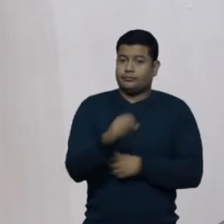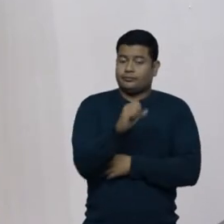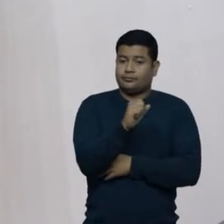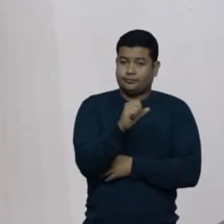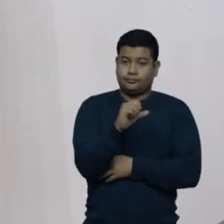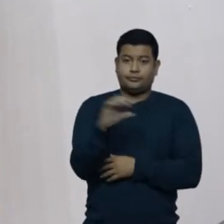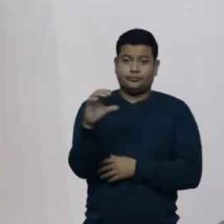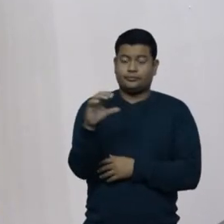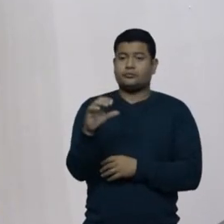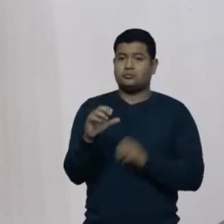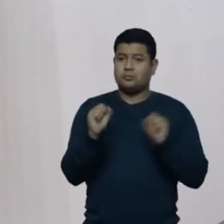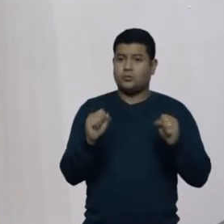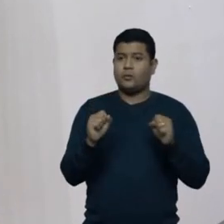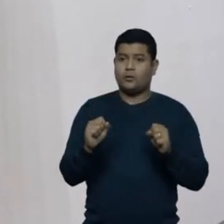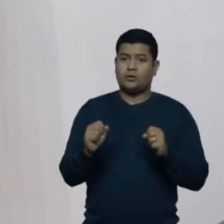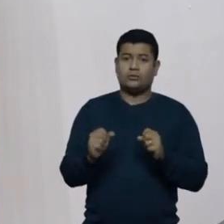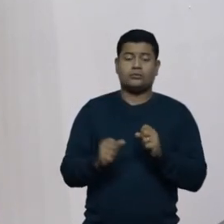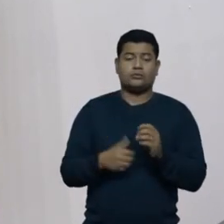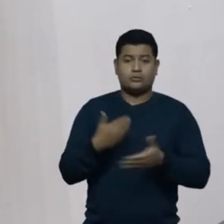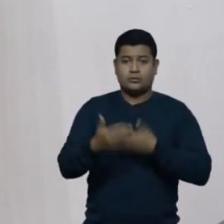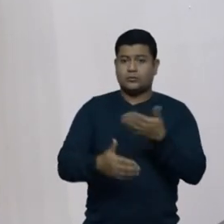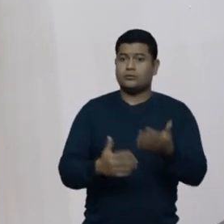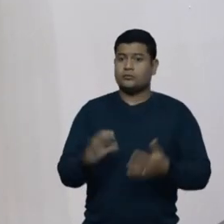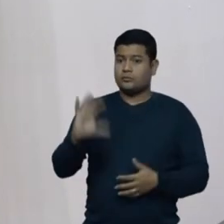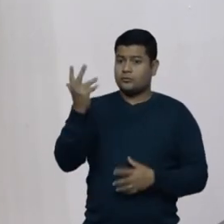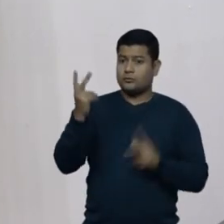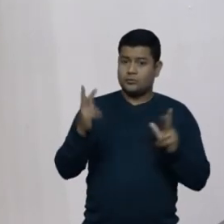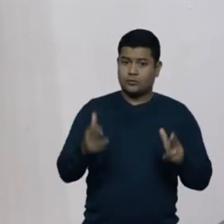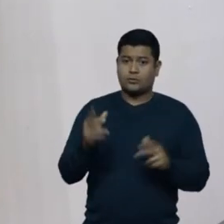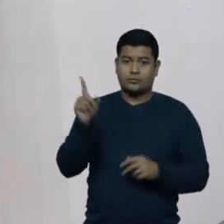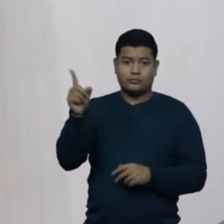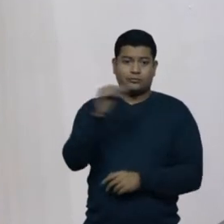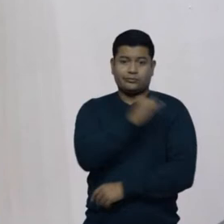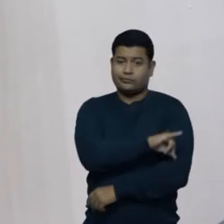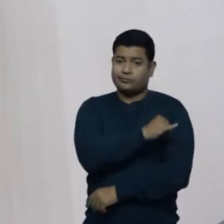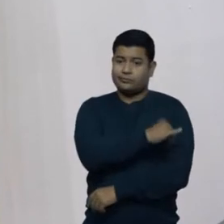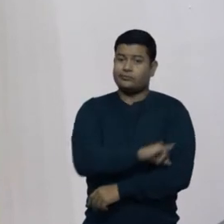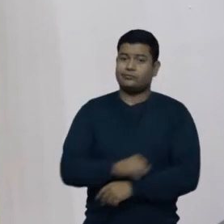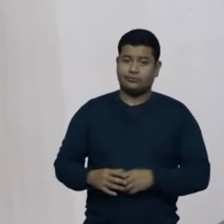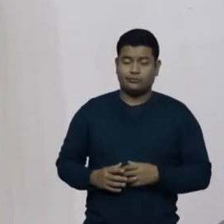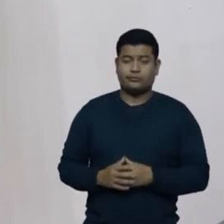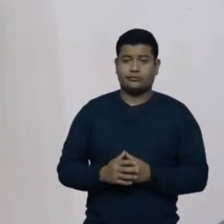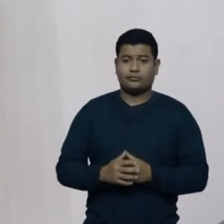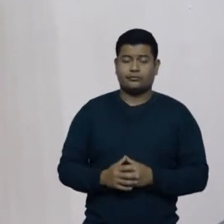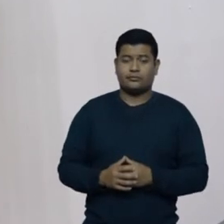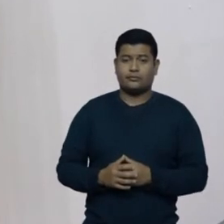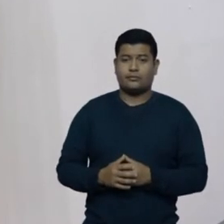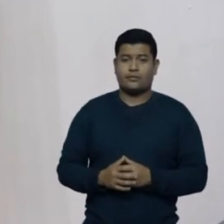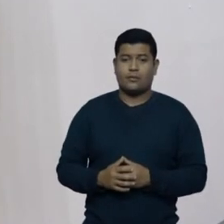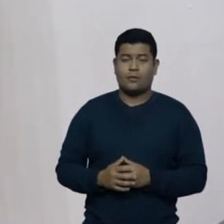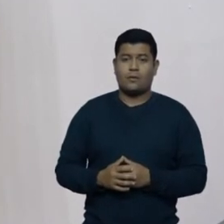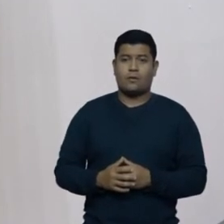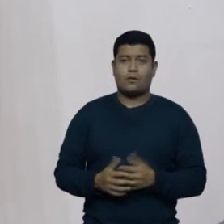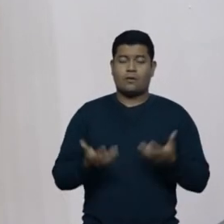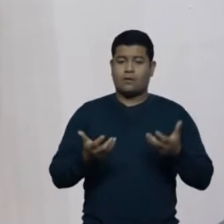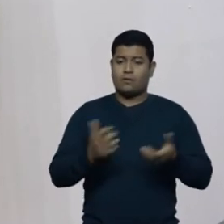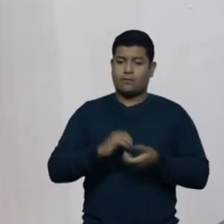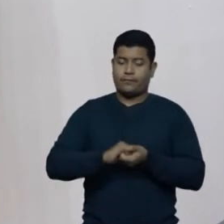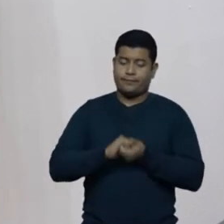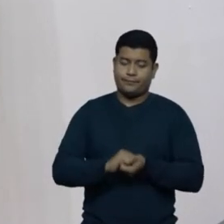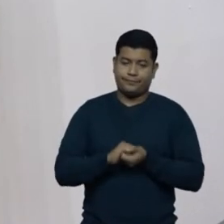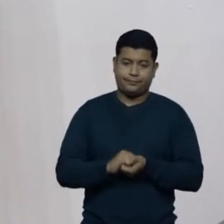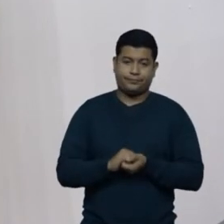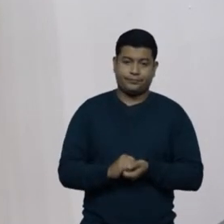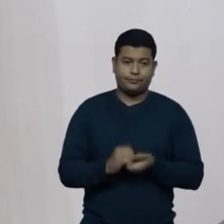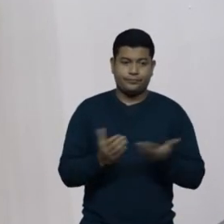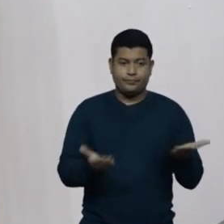não fortalecermos as ações. Obrigado, presidente Alba. Queria saudar os estudantes que